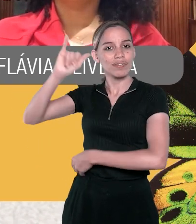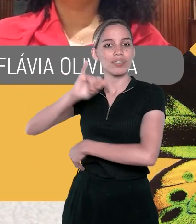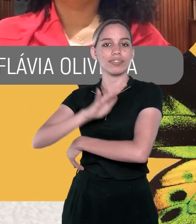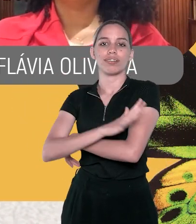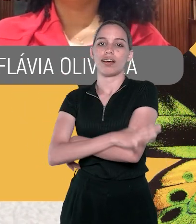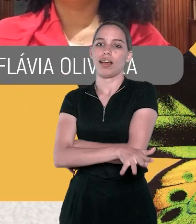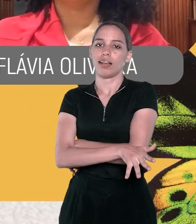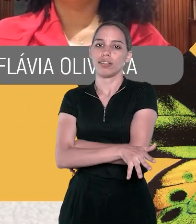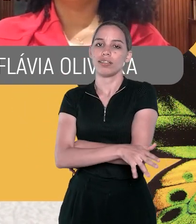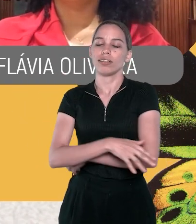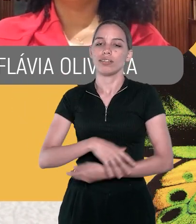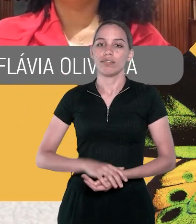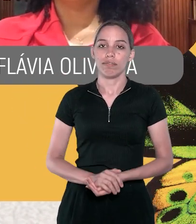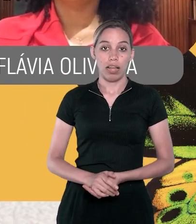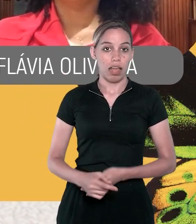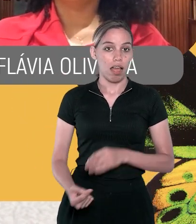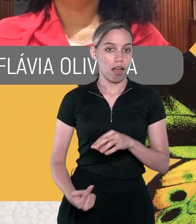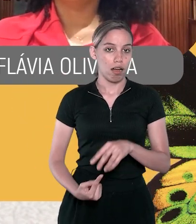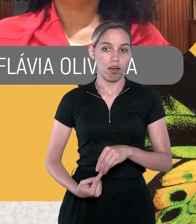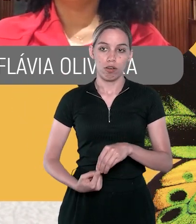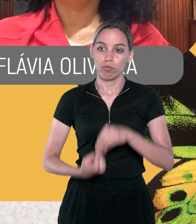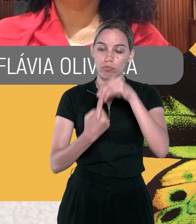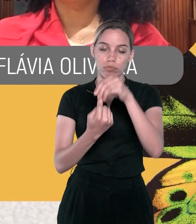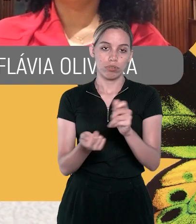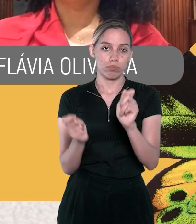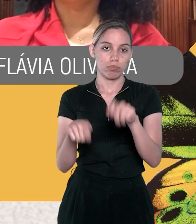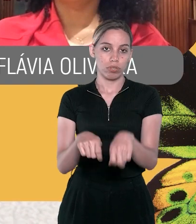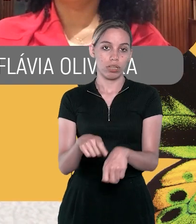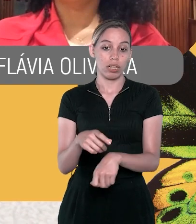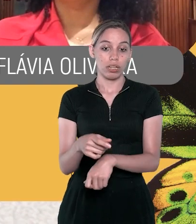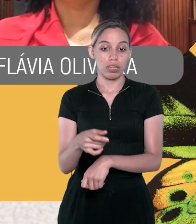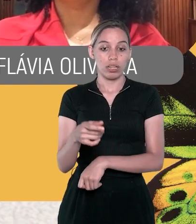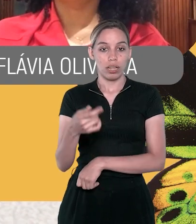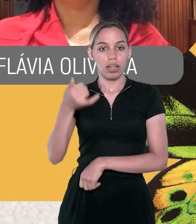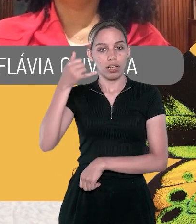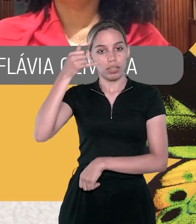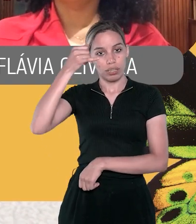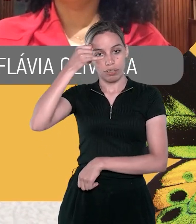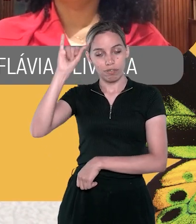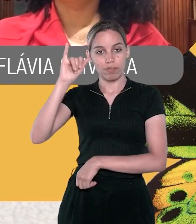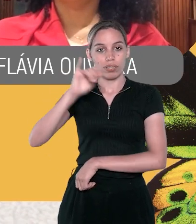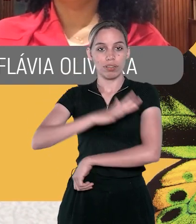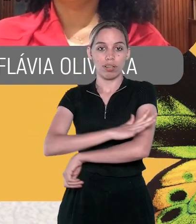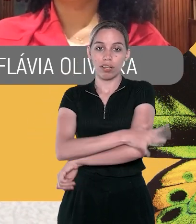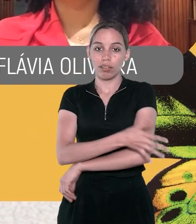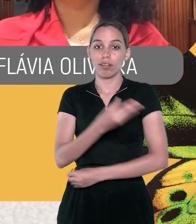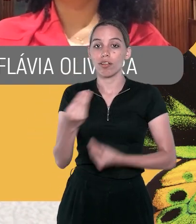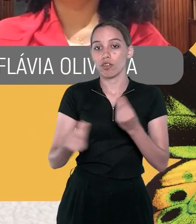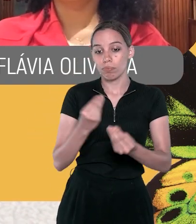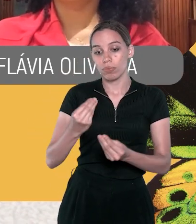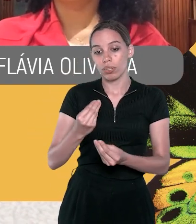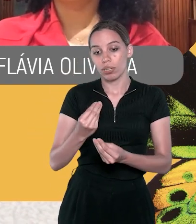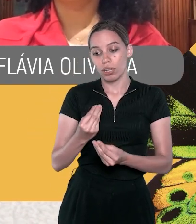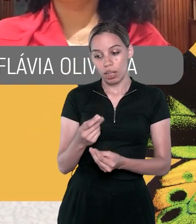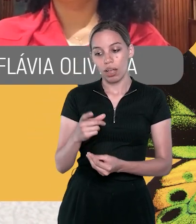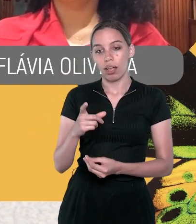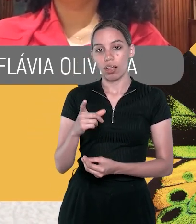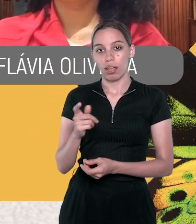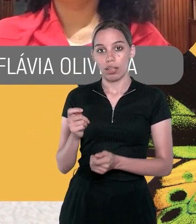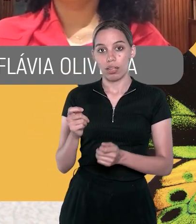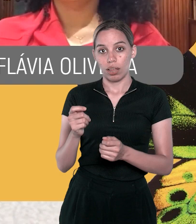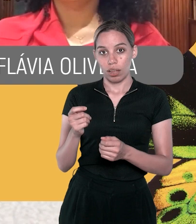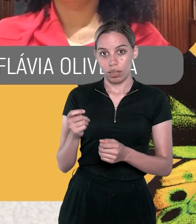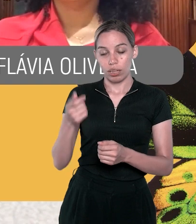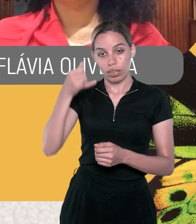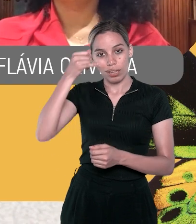única possibilidade, é uma prática não racista, né? E a prática não racista ela tem que ser construída, porque você está numa sociedade racista.